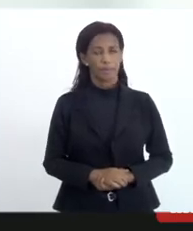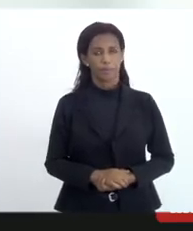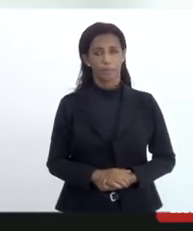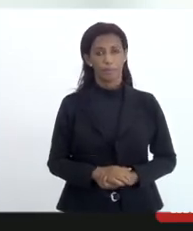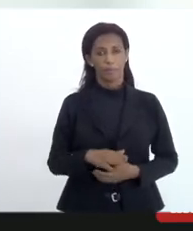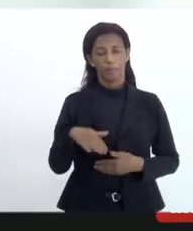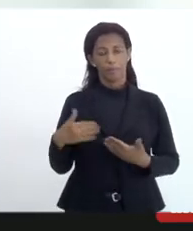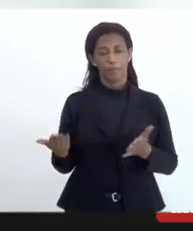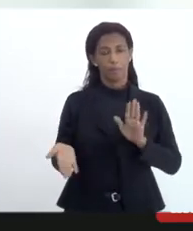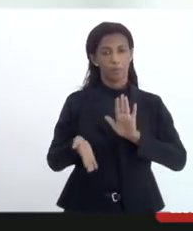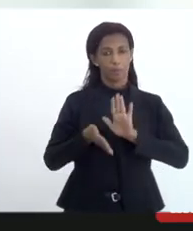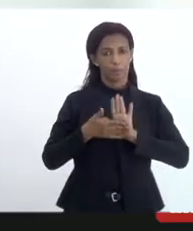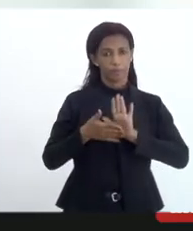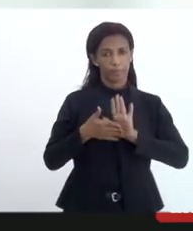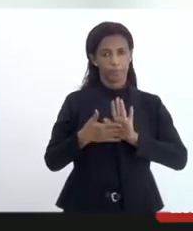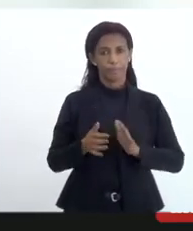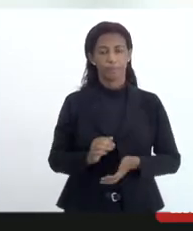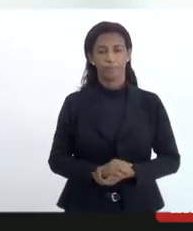Tal proposta